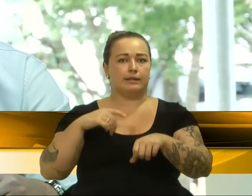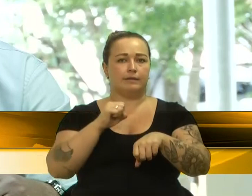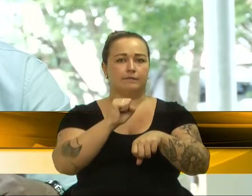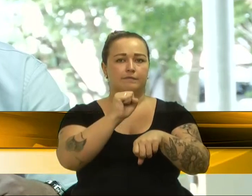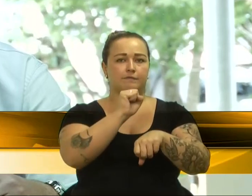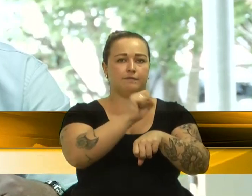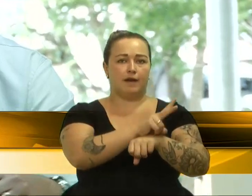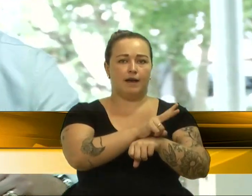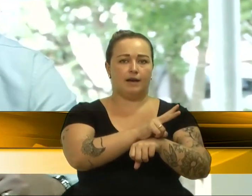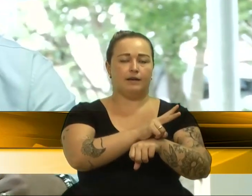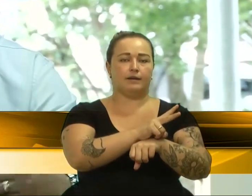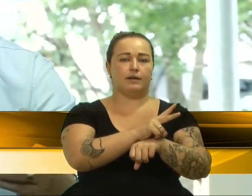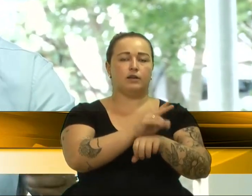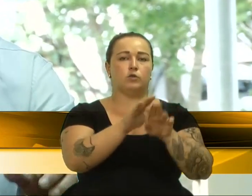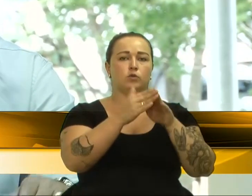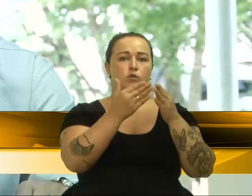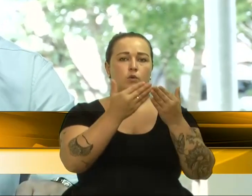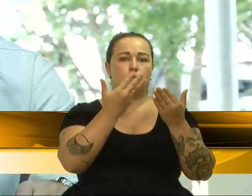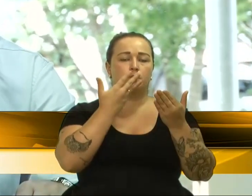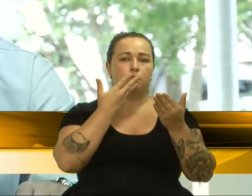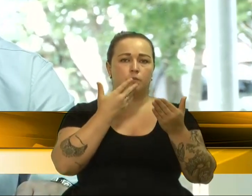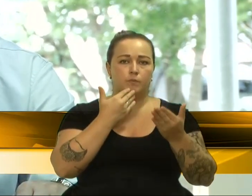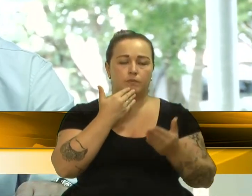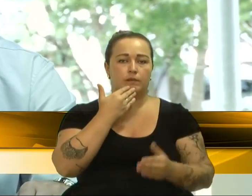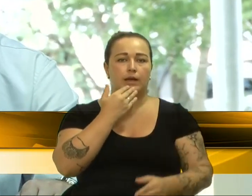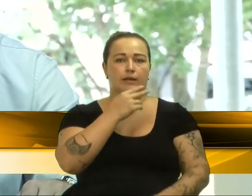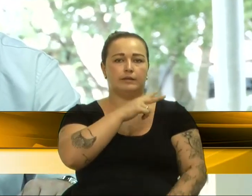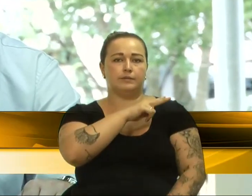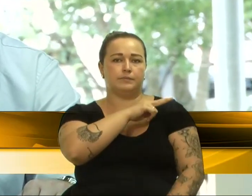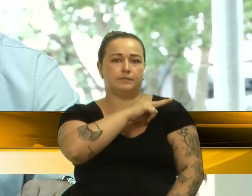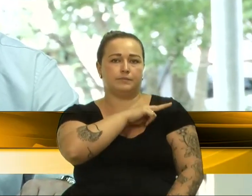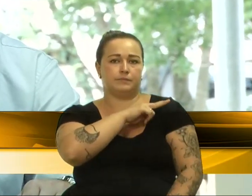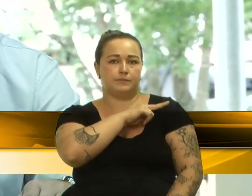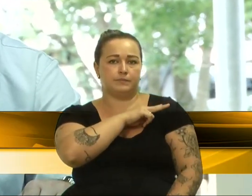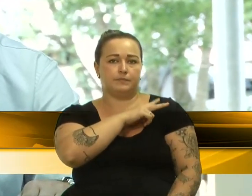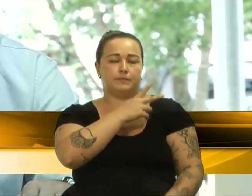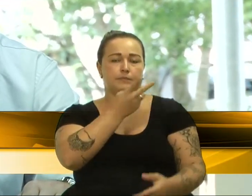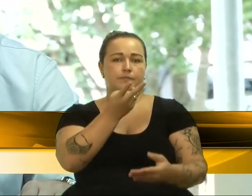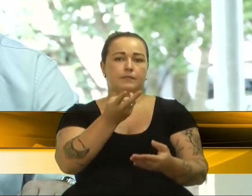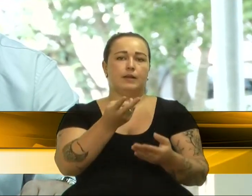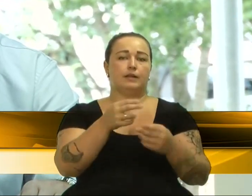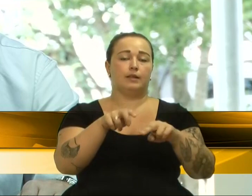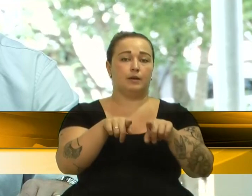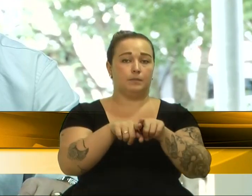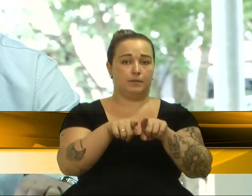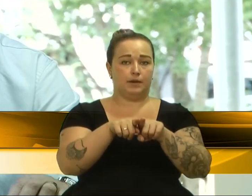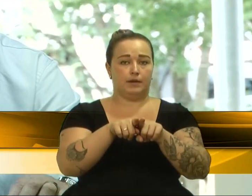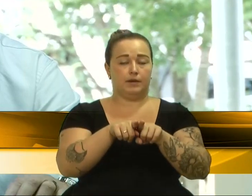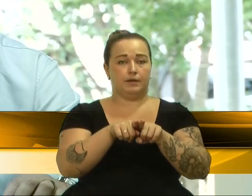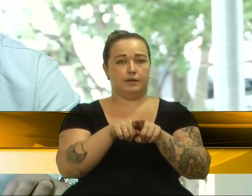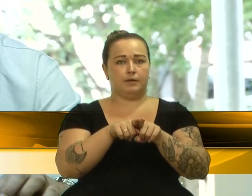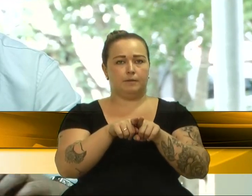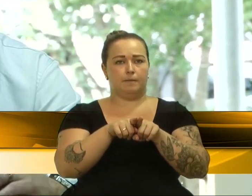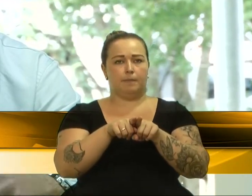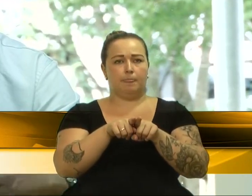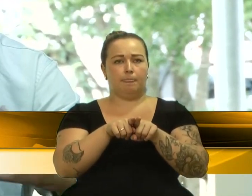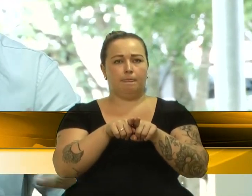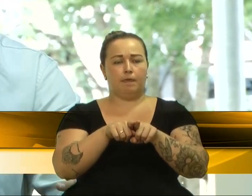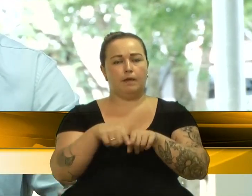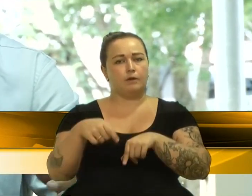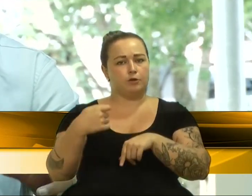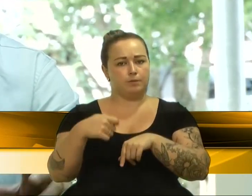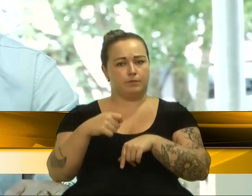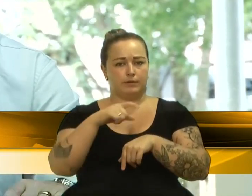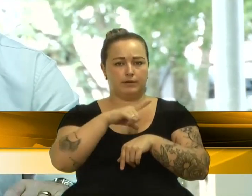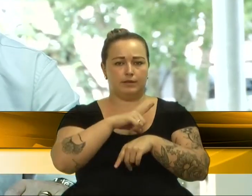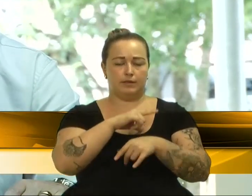creche, de ensino fundamental. Então, nós precisamos ter também esse